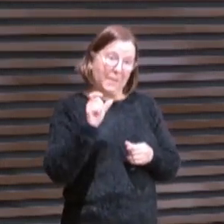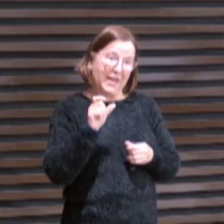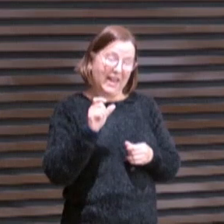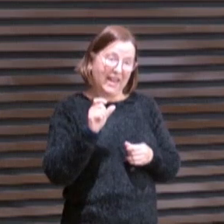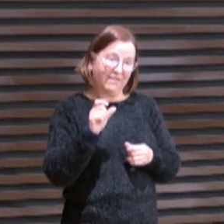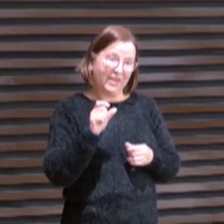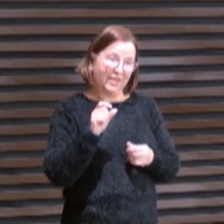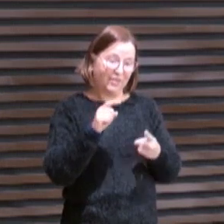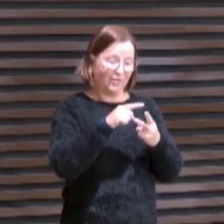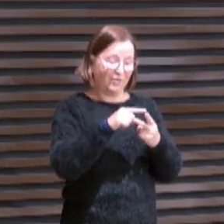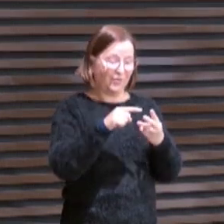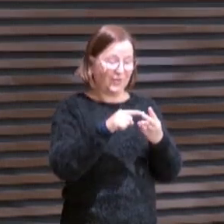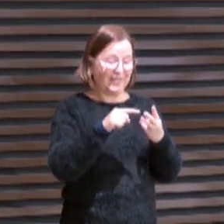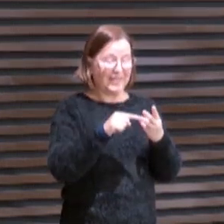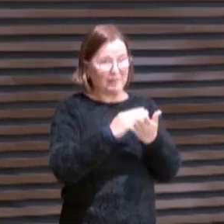arigato.